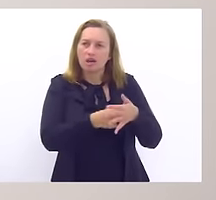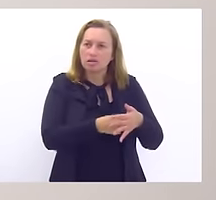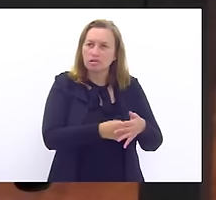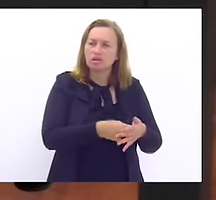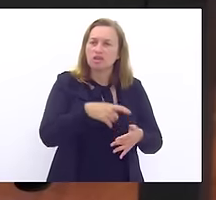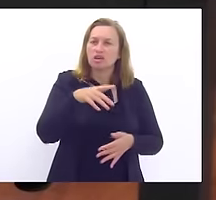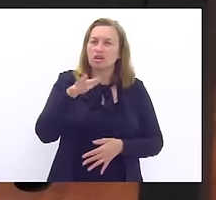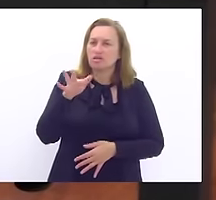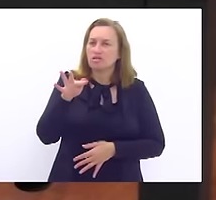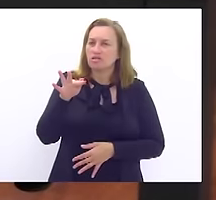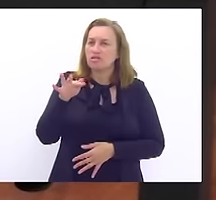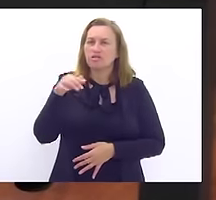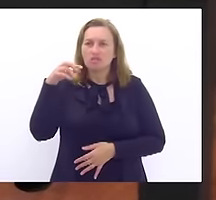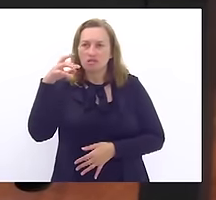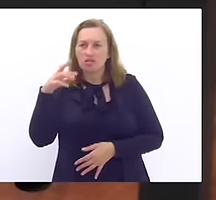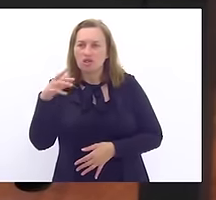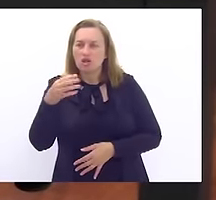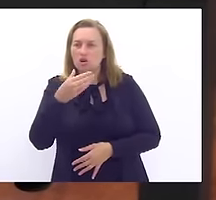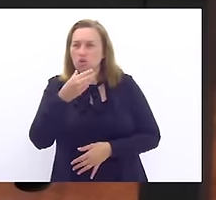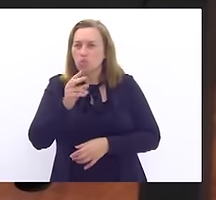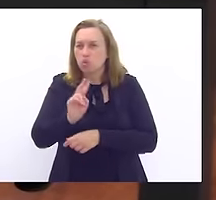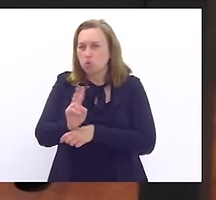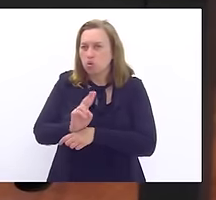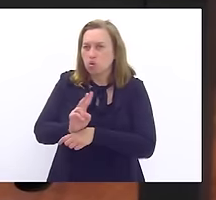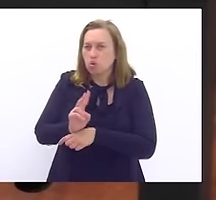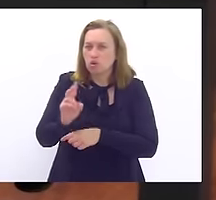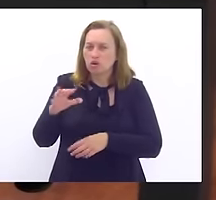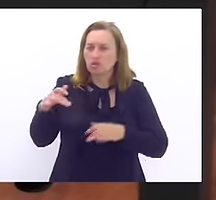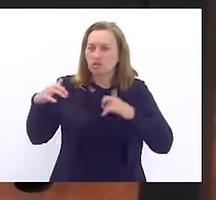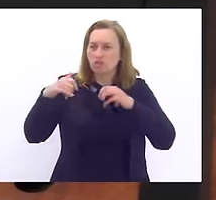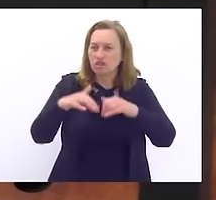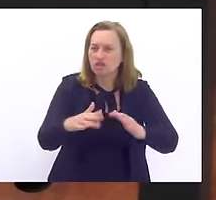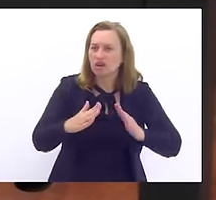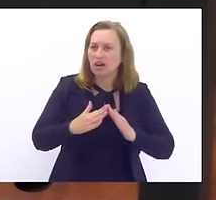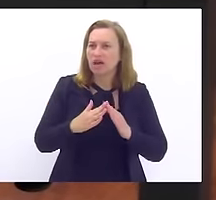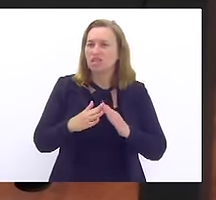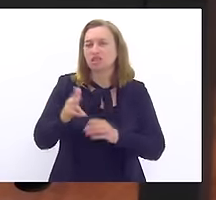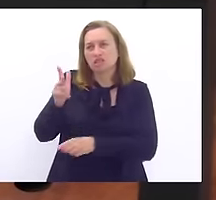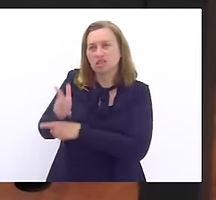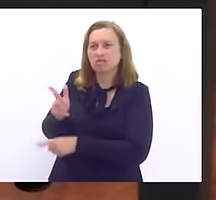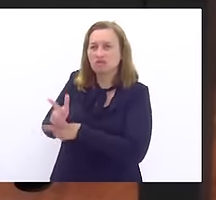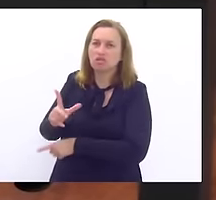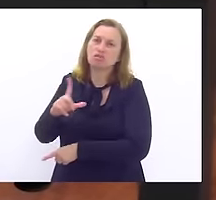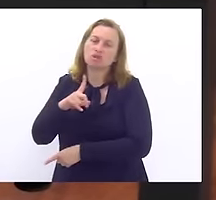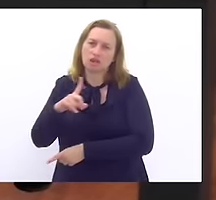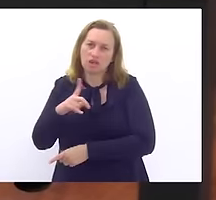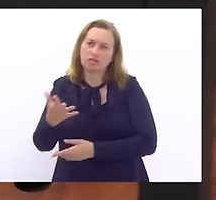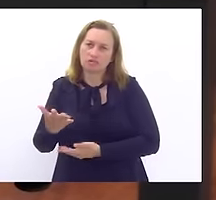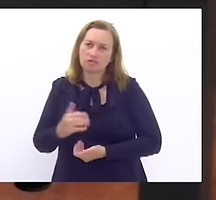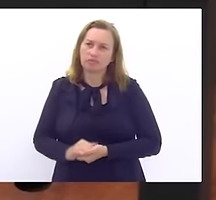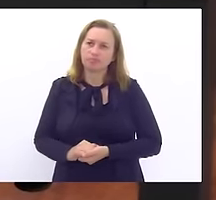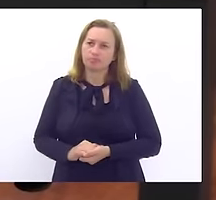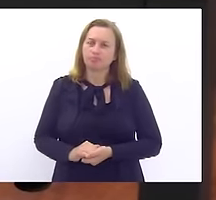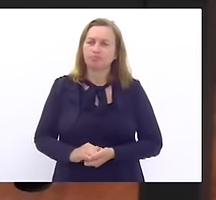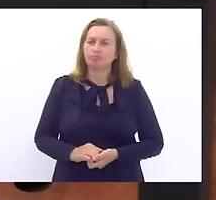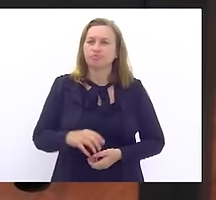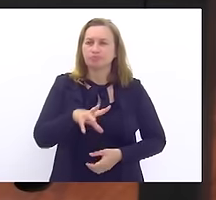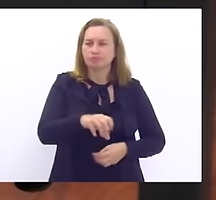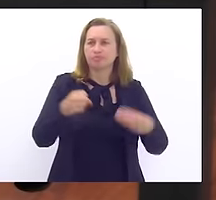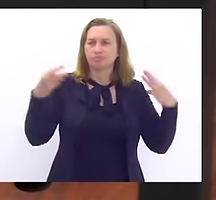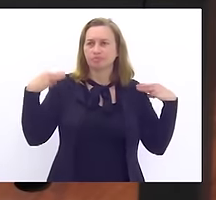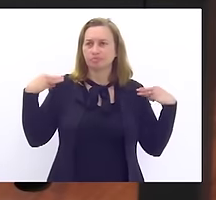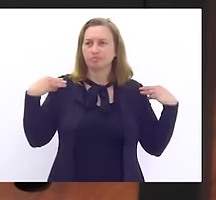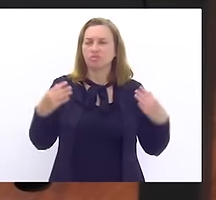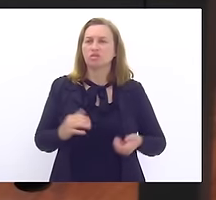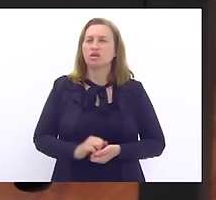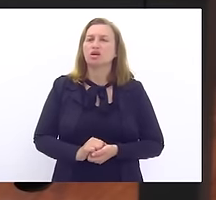fiscal falou que invadir a casa tem um áudio não tem um vídeo dele falando o médico dela vai pegar o motorista como no início da audiência